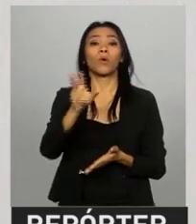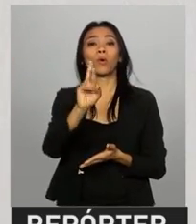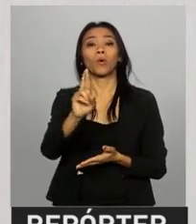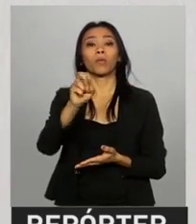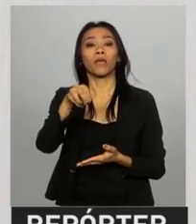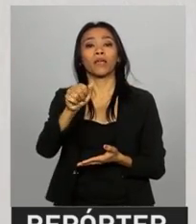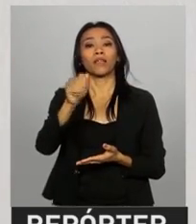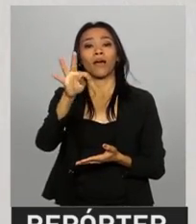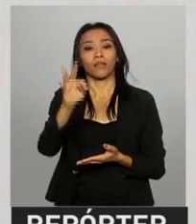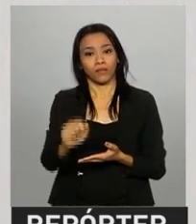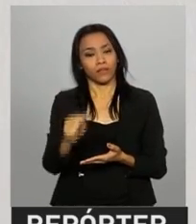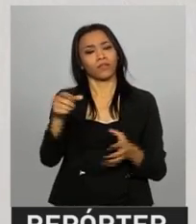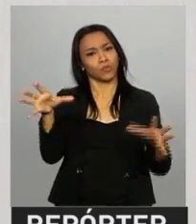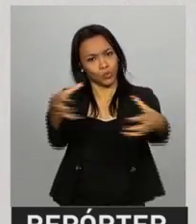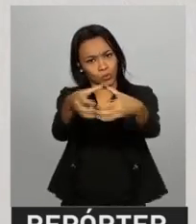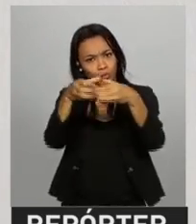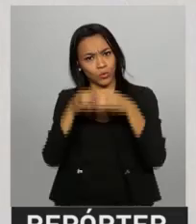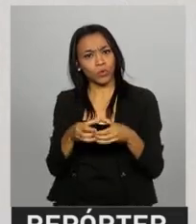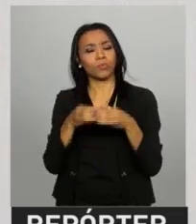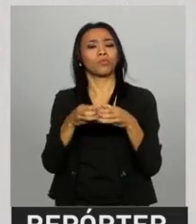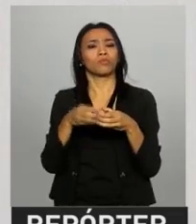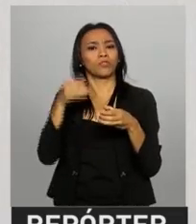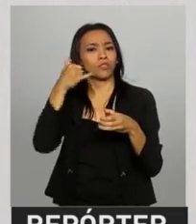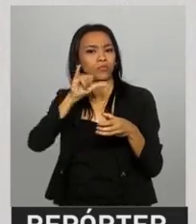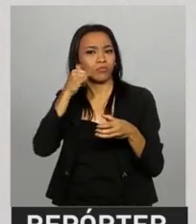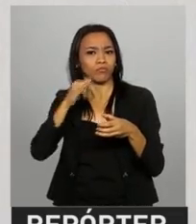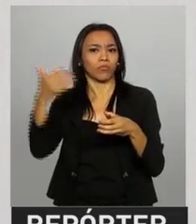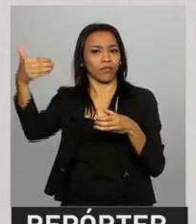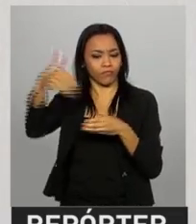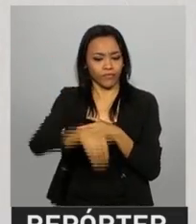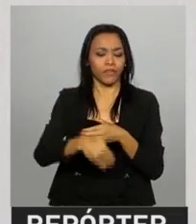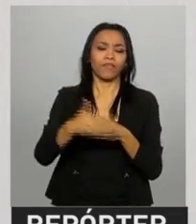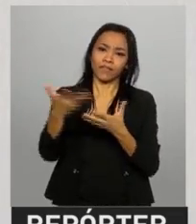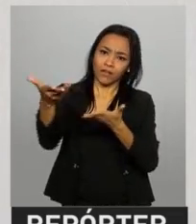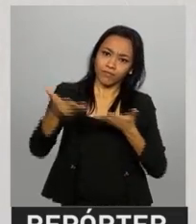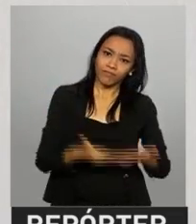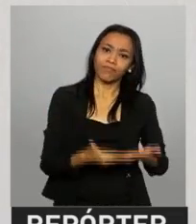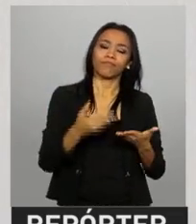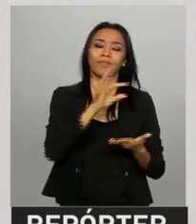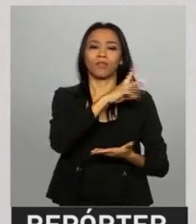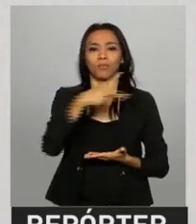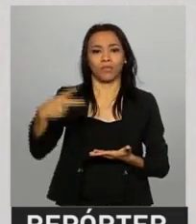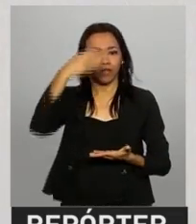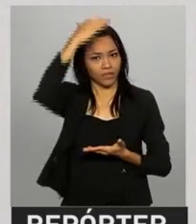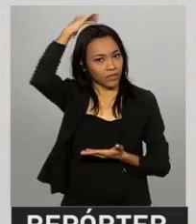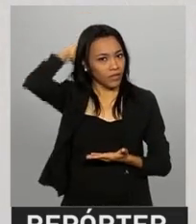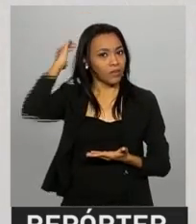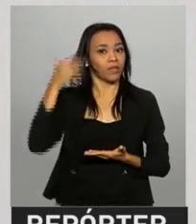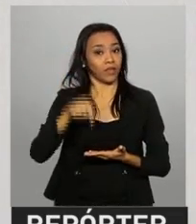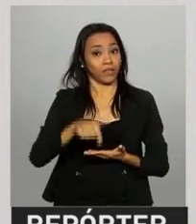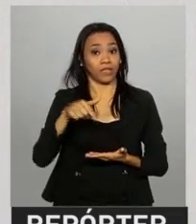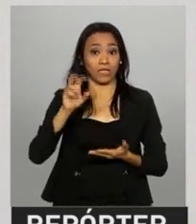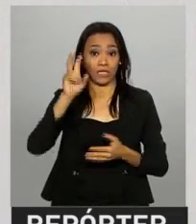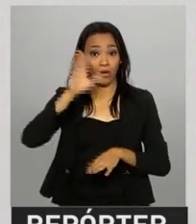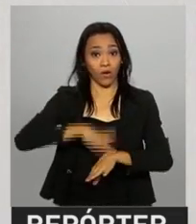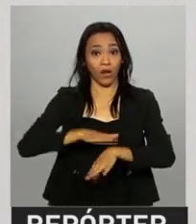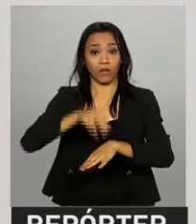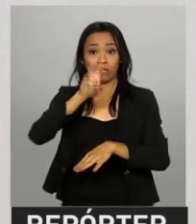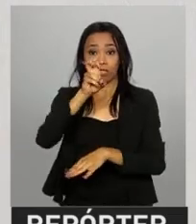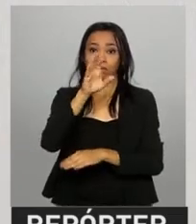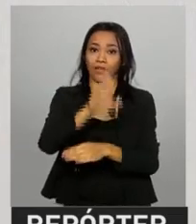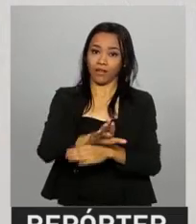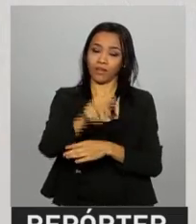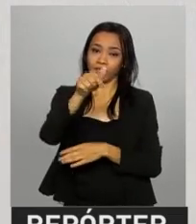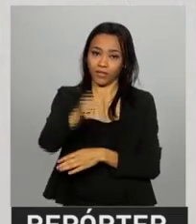uma comitiva, uma delegação italiana que veio ao Brasil, portanto, vai ser recebida pelo presidente em exercício Michel Temer às 17h, aqui